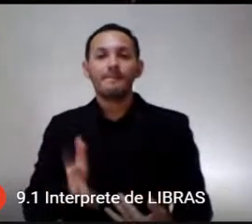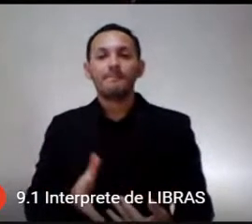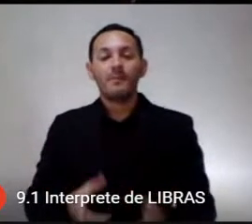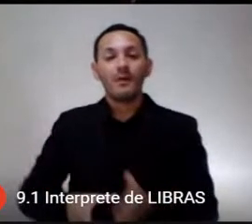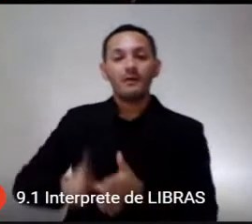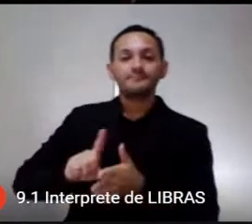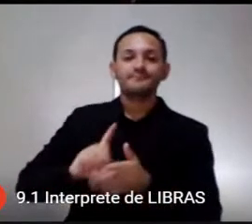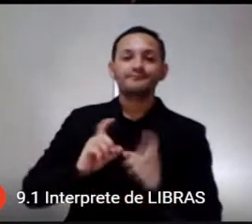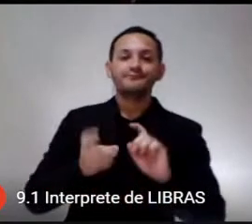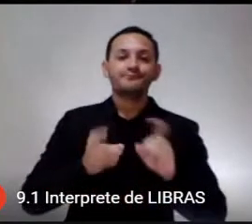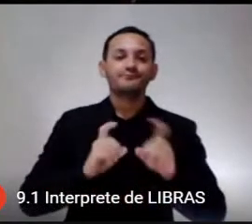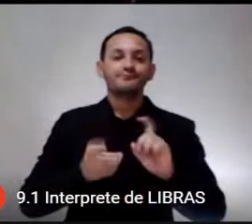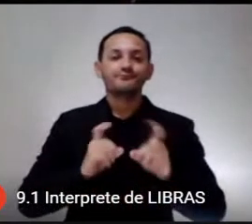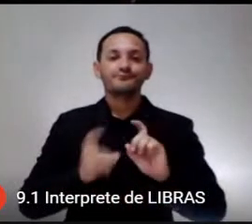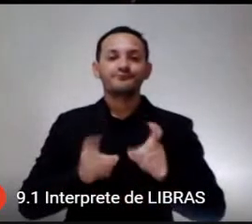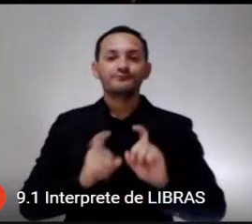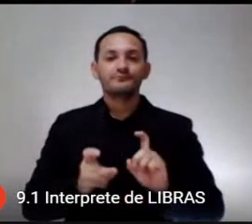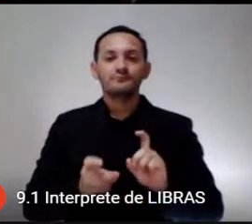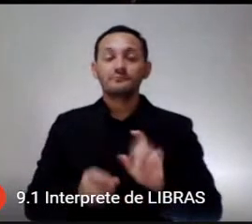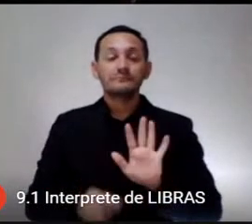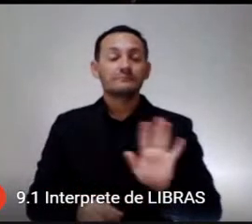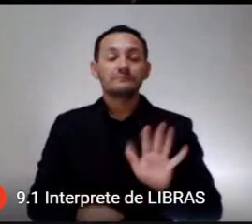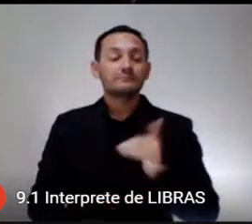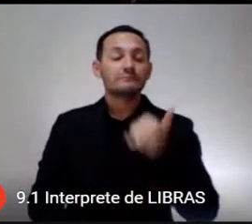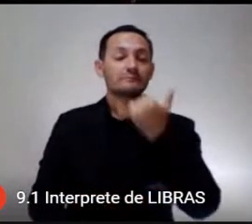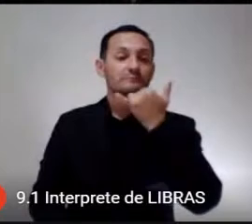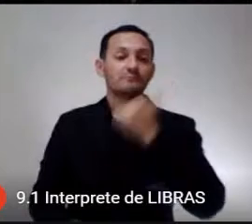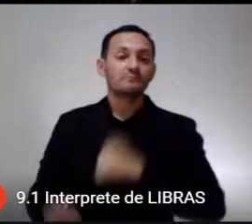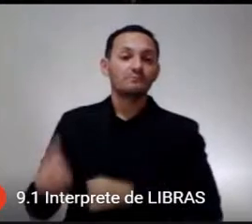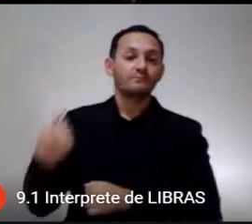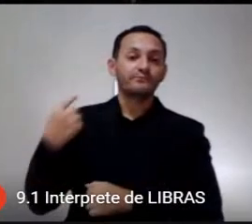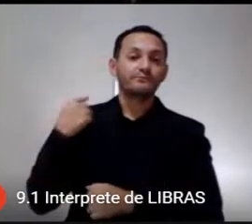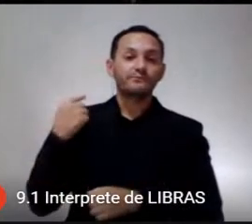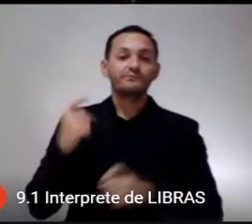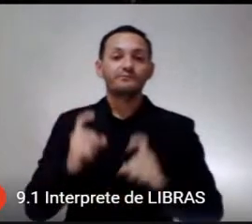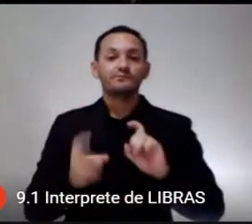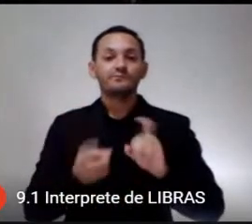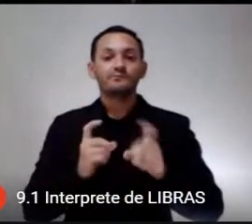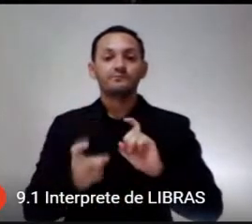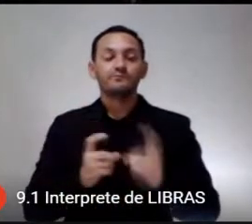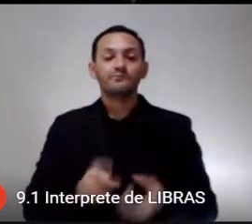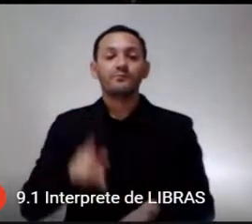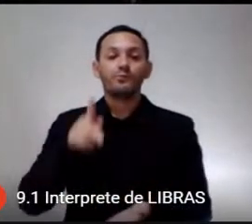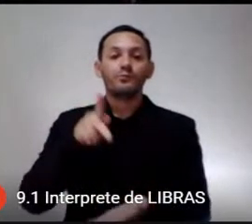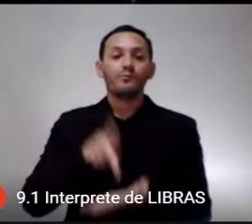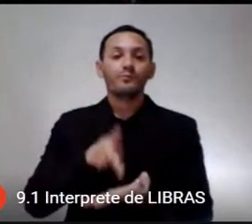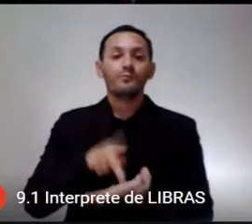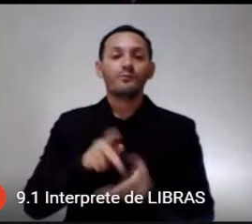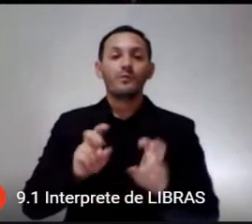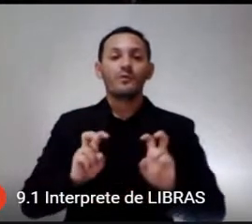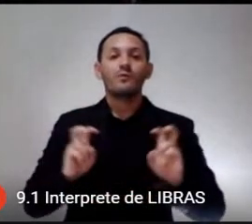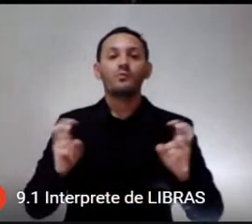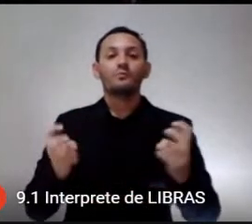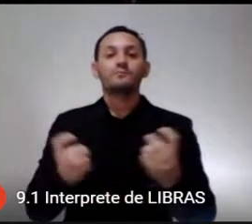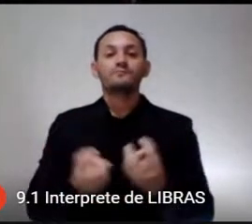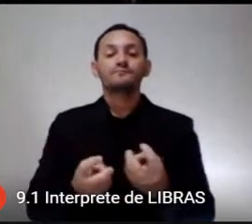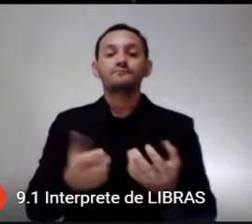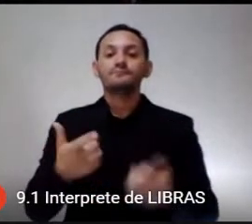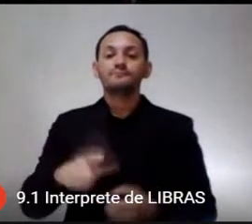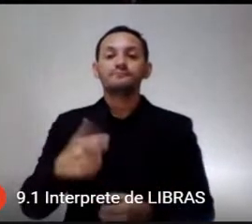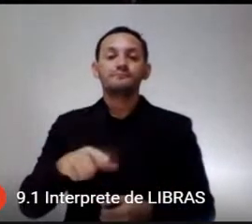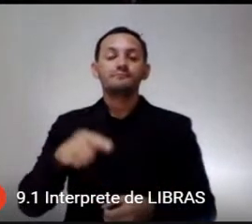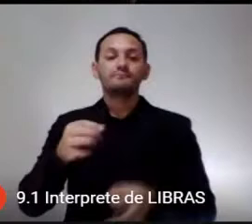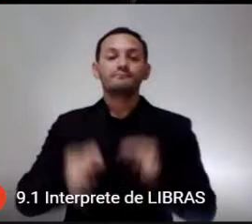Não foi debatido, doutor Zé Marcos, só para assim, ser bastante honesto com a corte. Não houve o debate. No